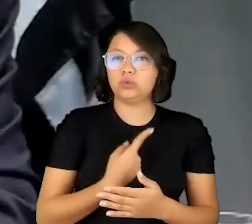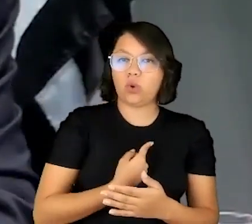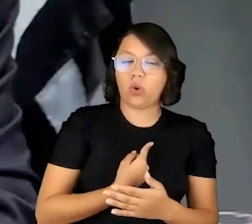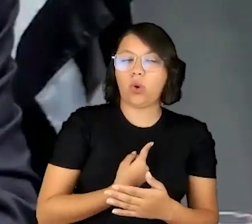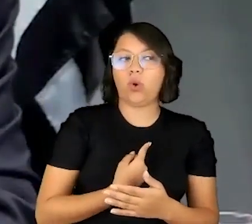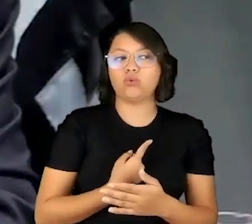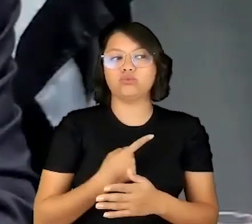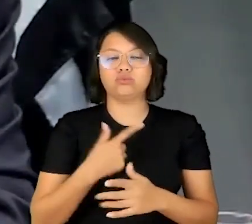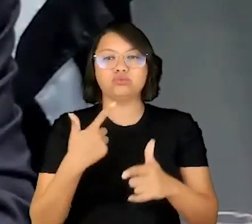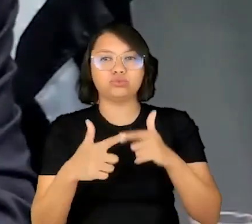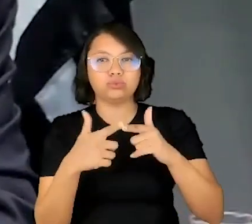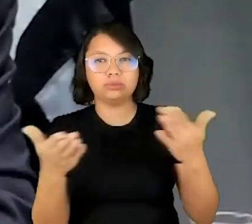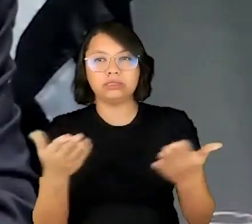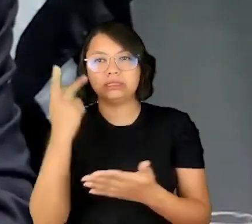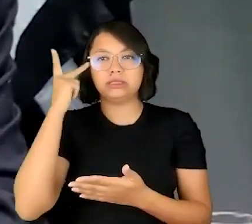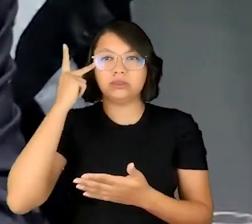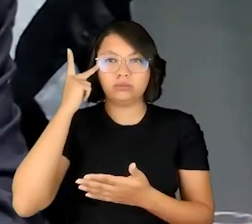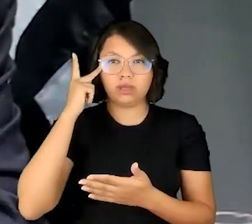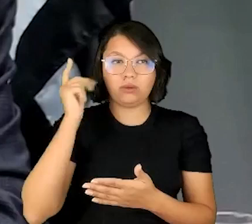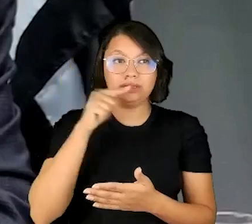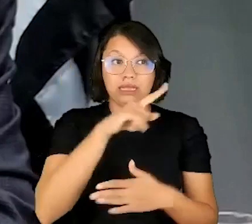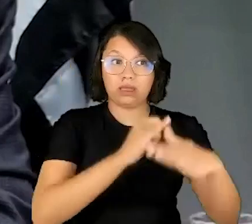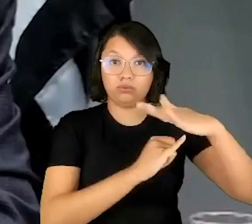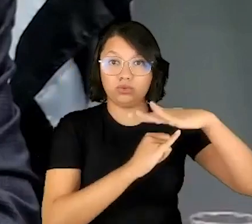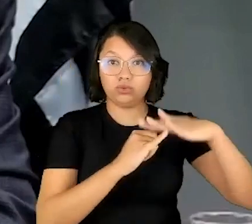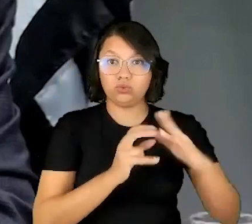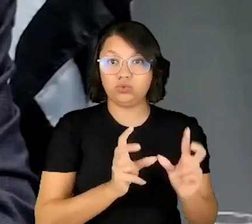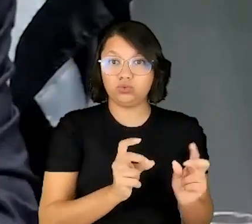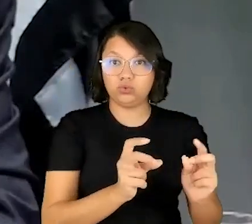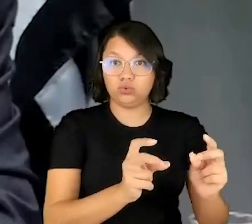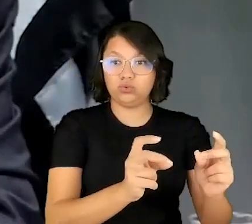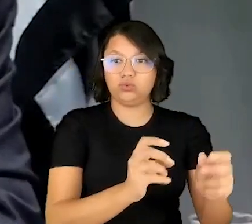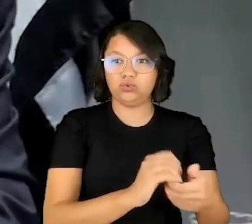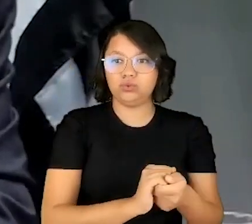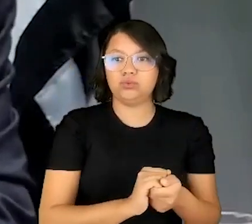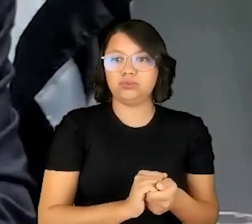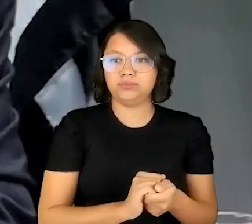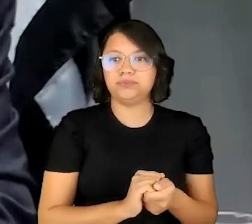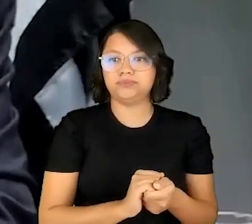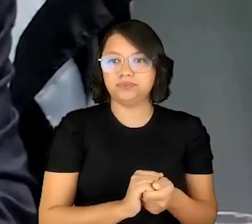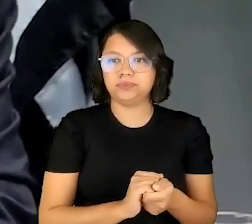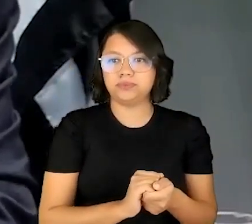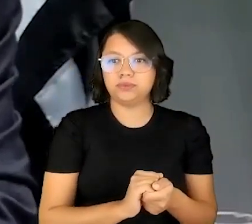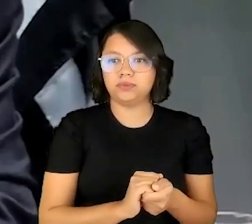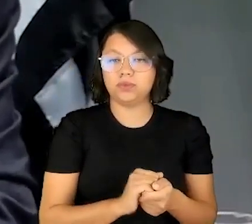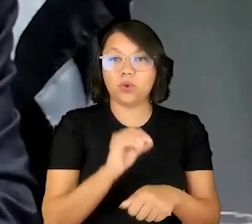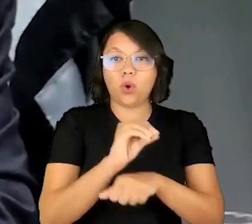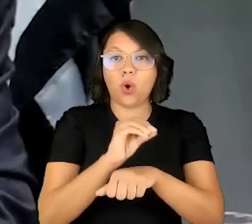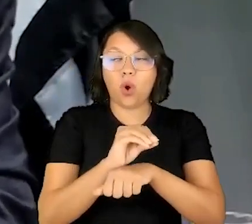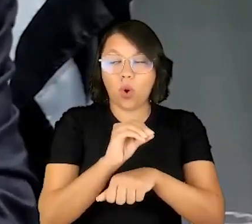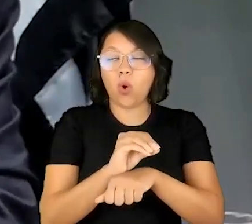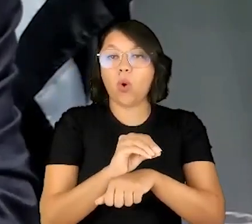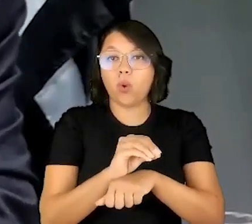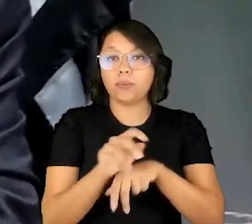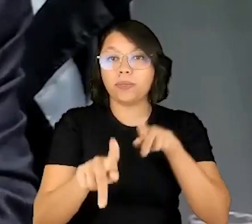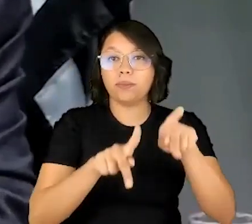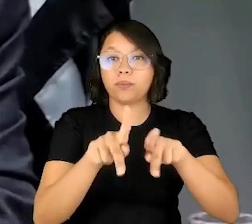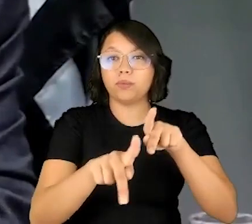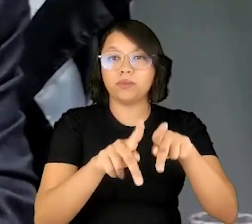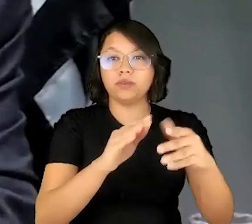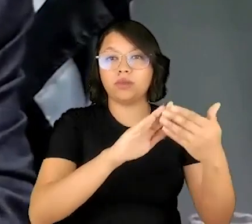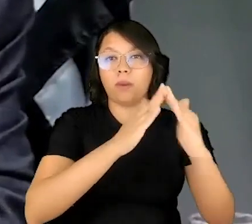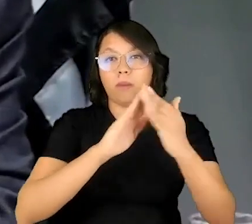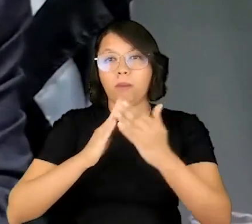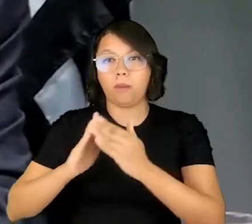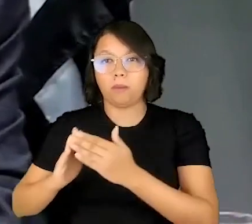Paulo e o Instituto do Câncer, particularmente, conta com a população da periferia, assim, tipo